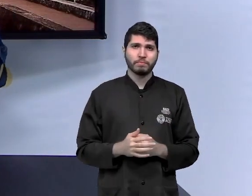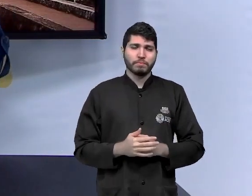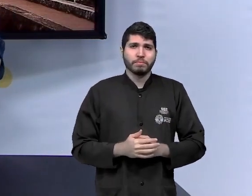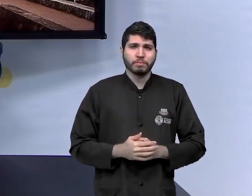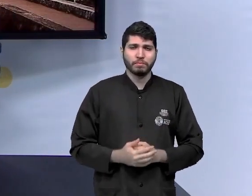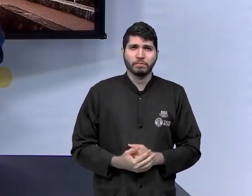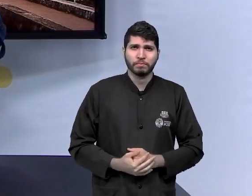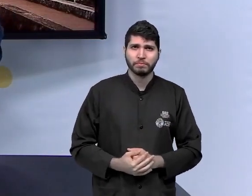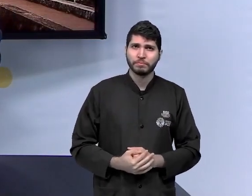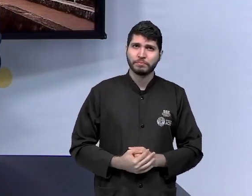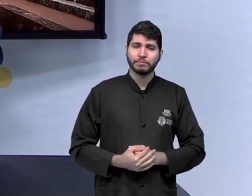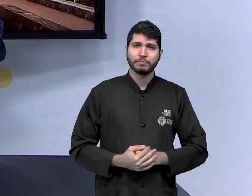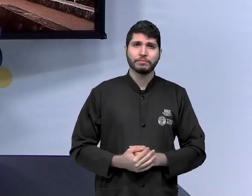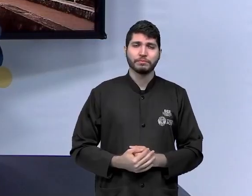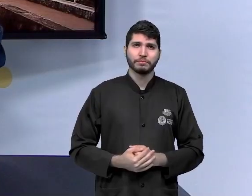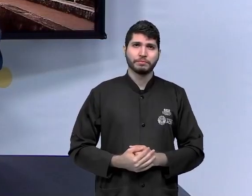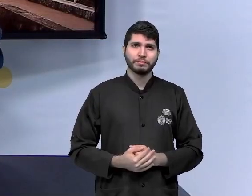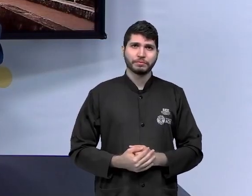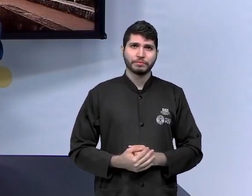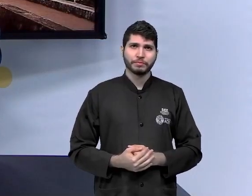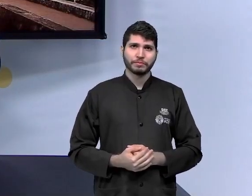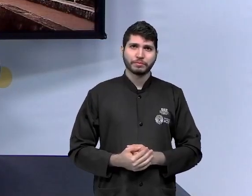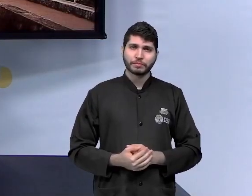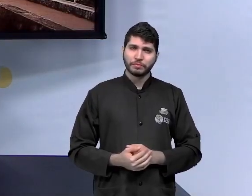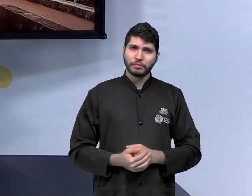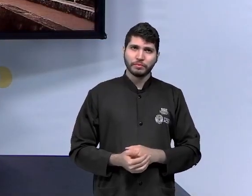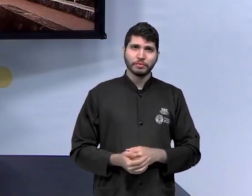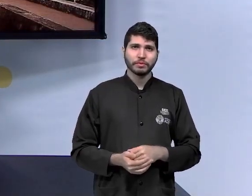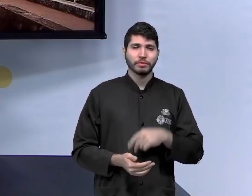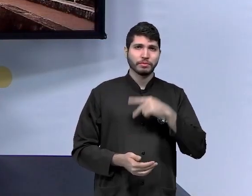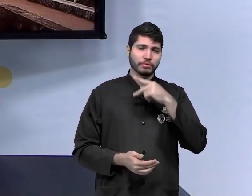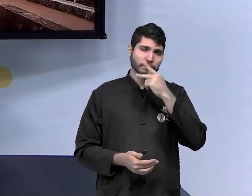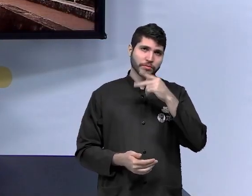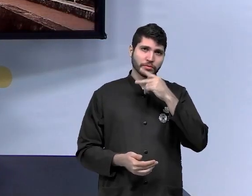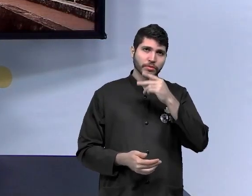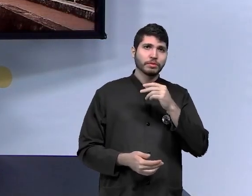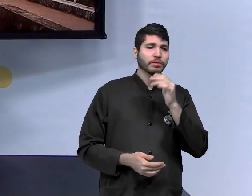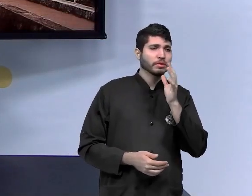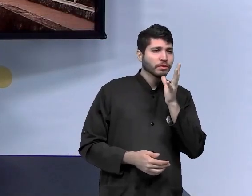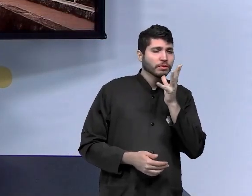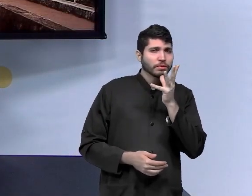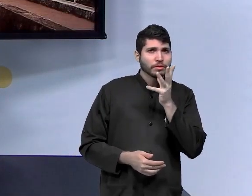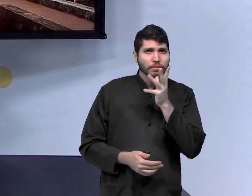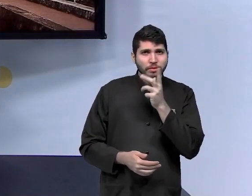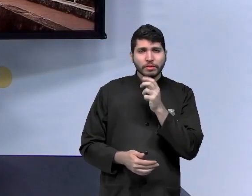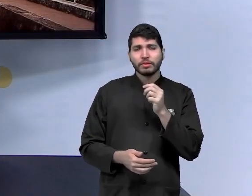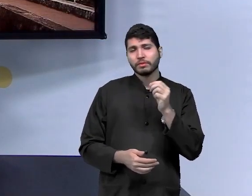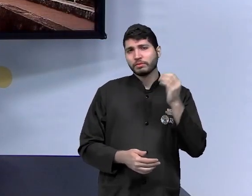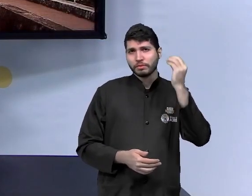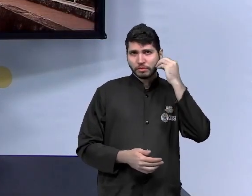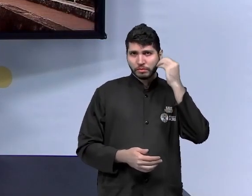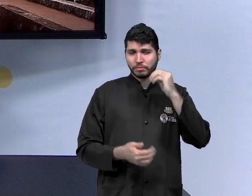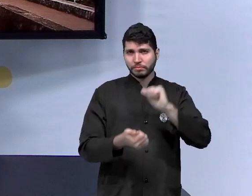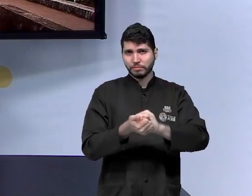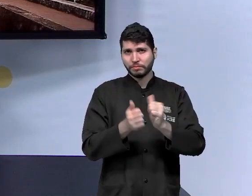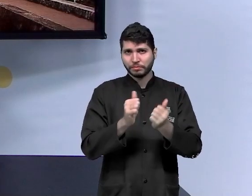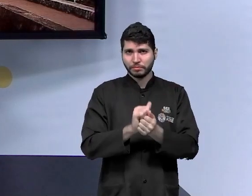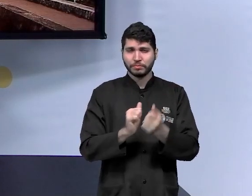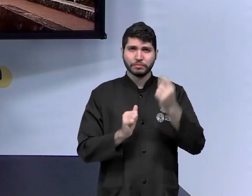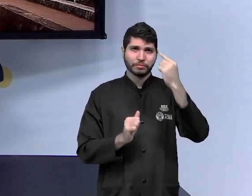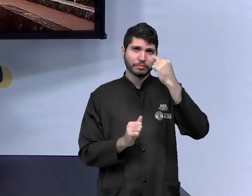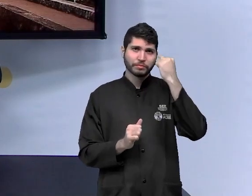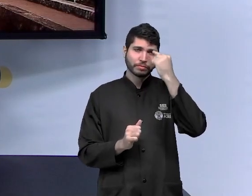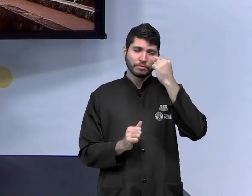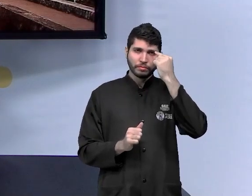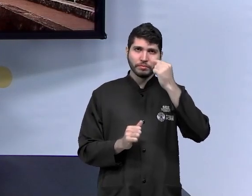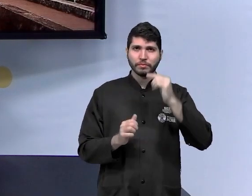entendo. Realmente, mas esse falar devagarzinho já é uma forma de adequar o espanhol à pessoa que não